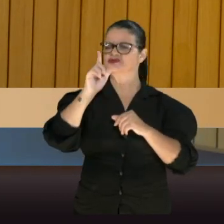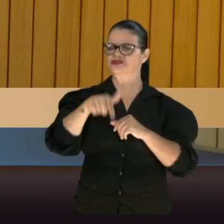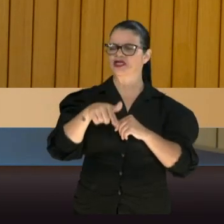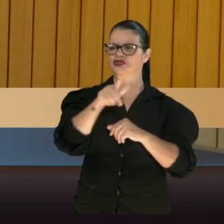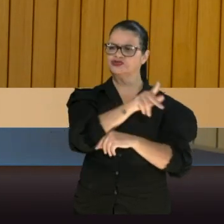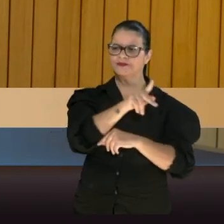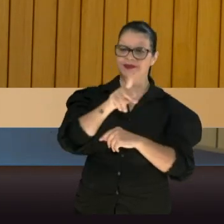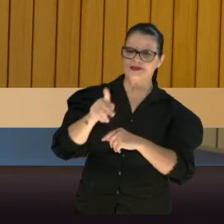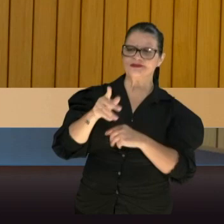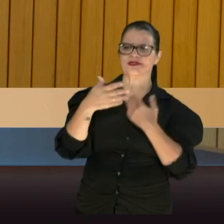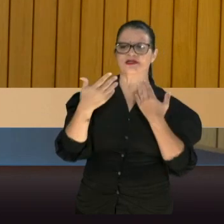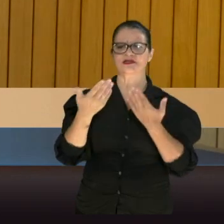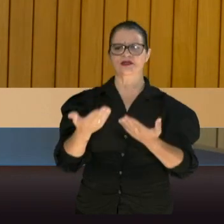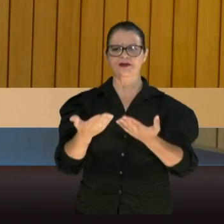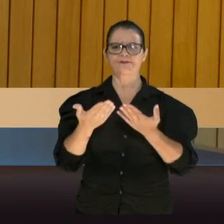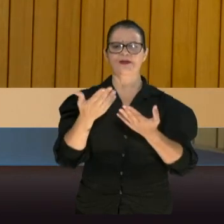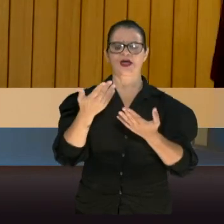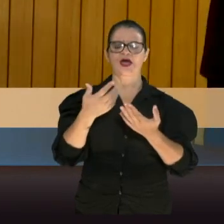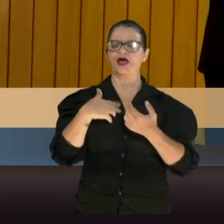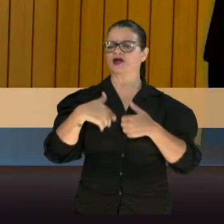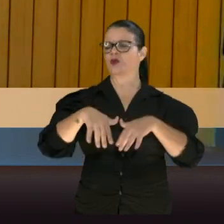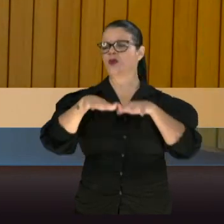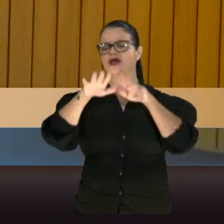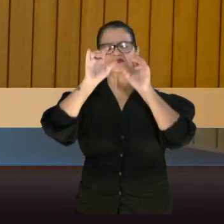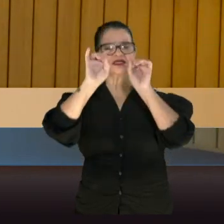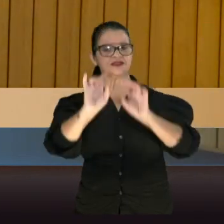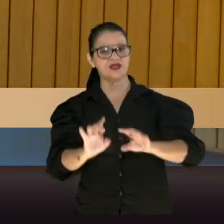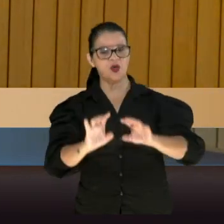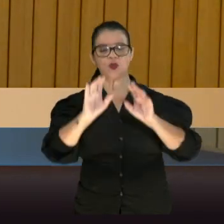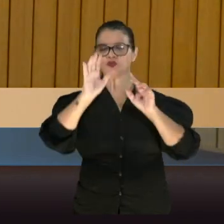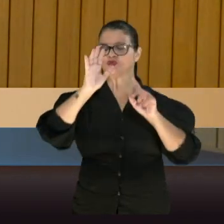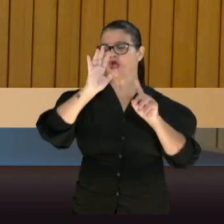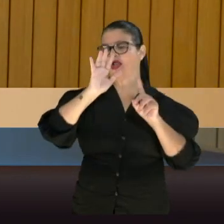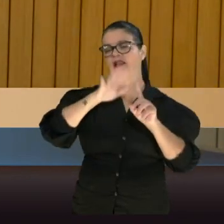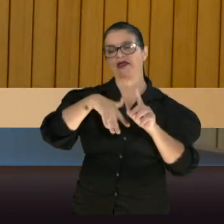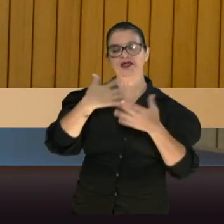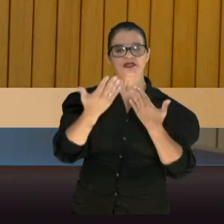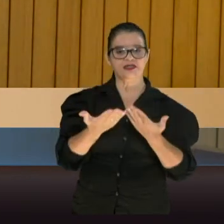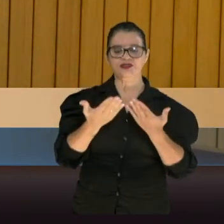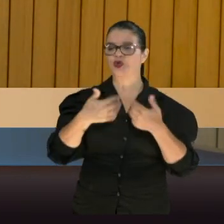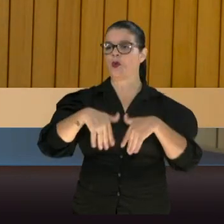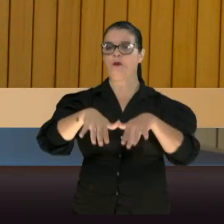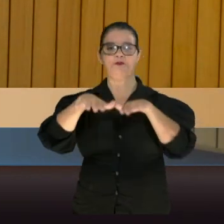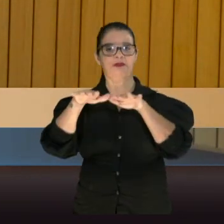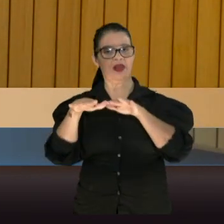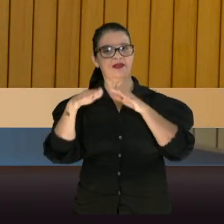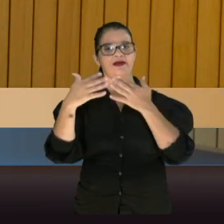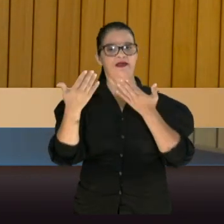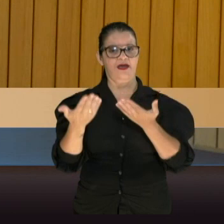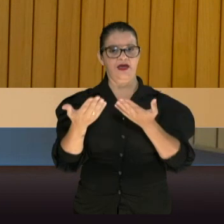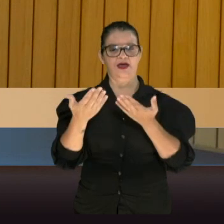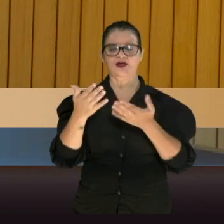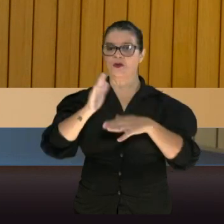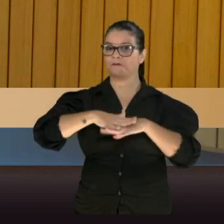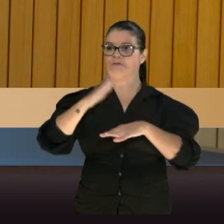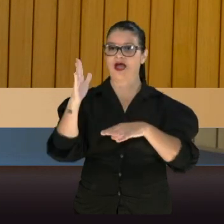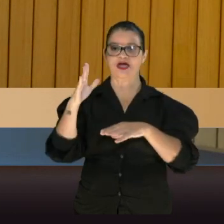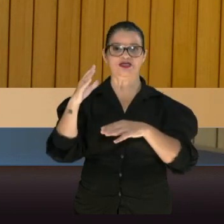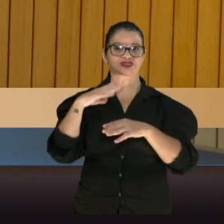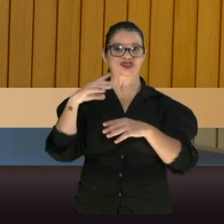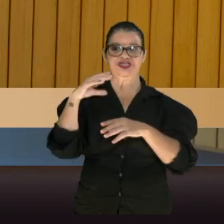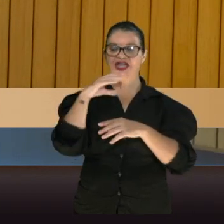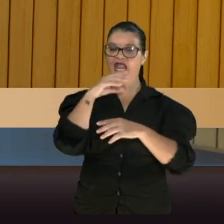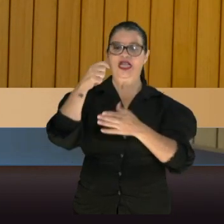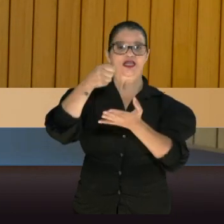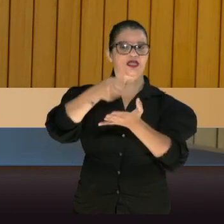para uma sessão solene, ou seja, para um plenário mais quente, de